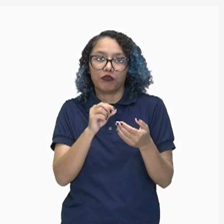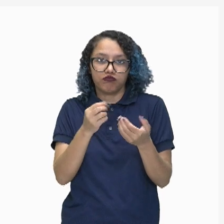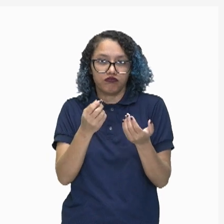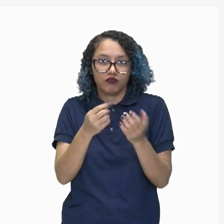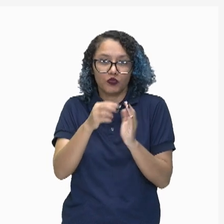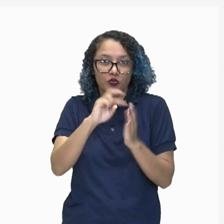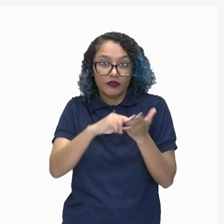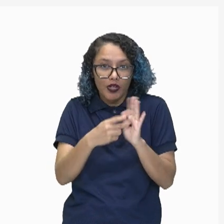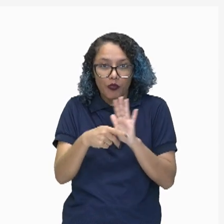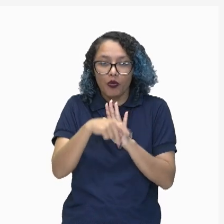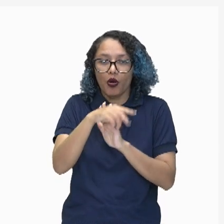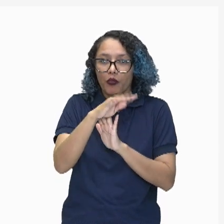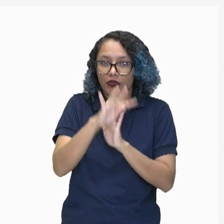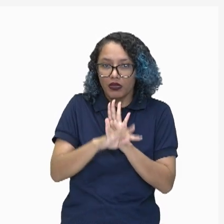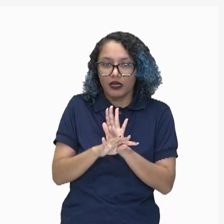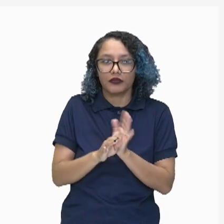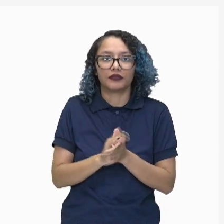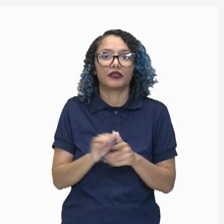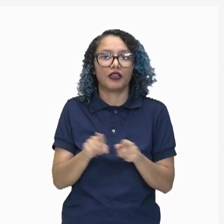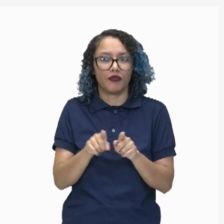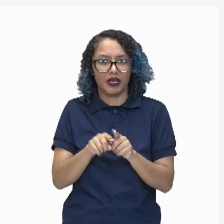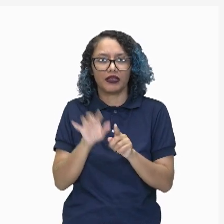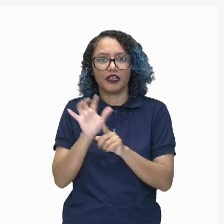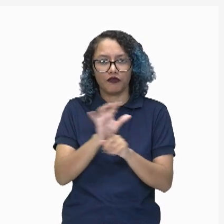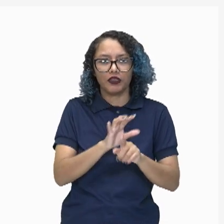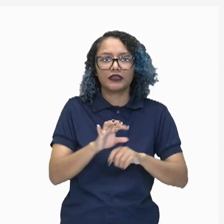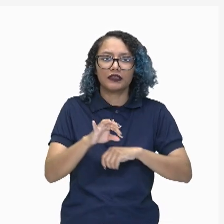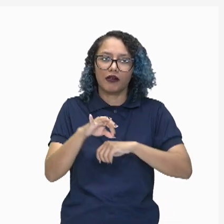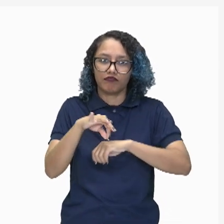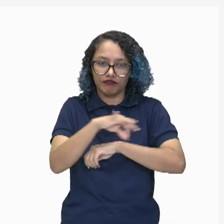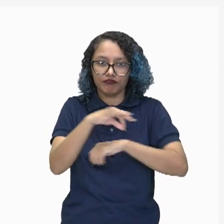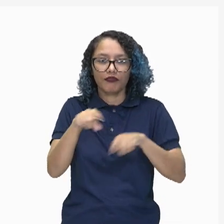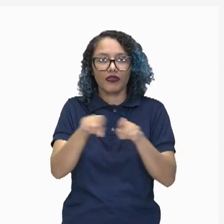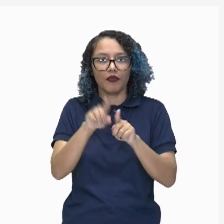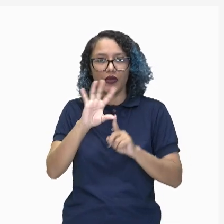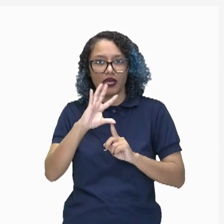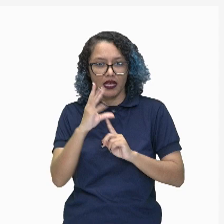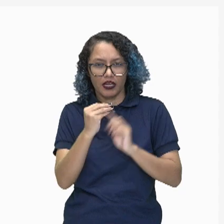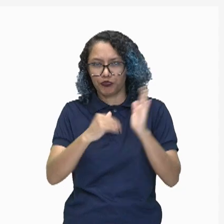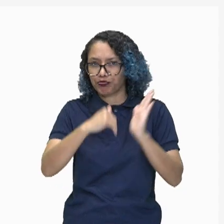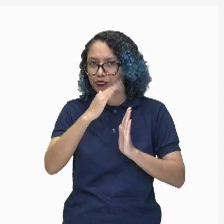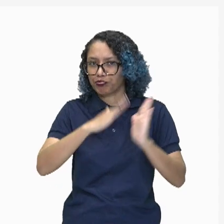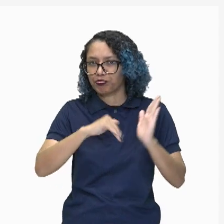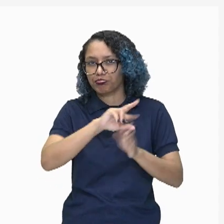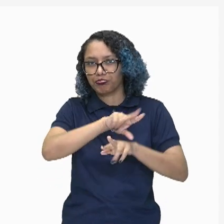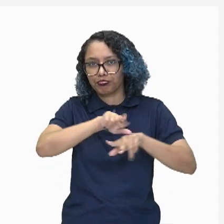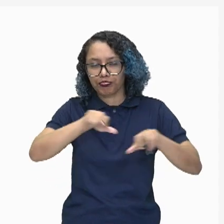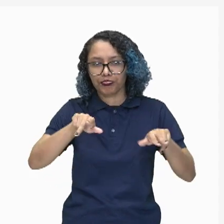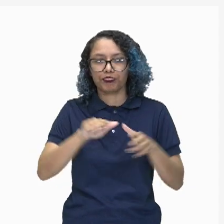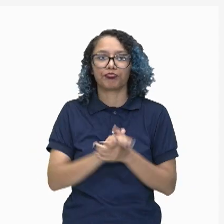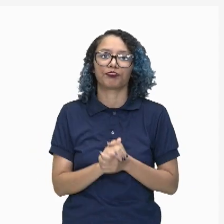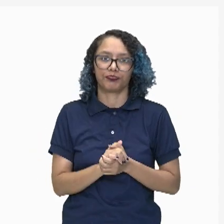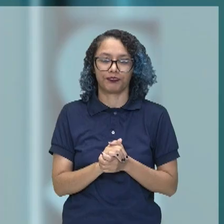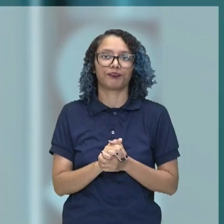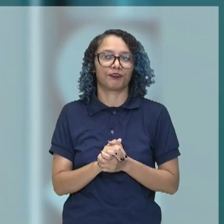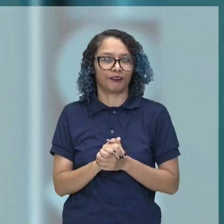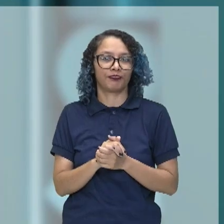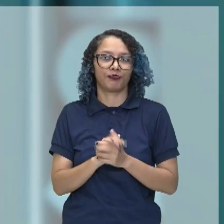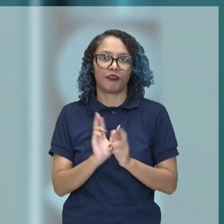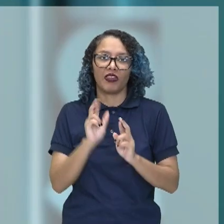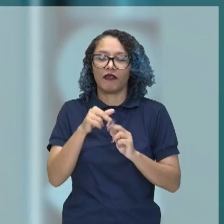Tão forte influência da arquitetura e das artes plásticas. A gente vai ver muitas referências